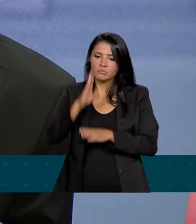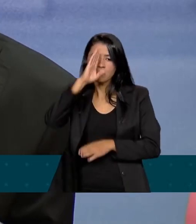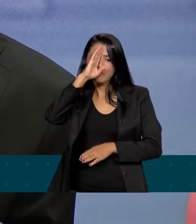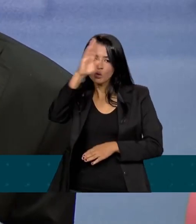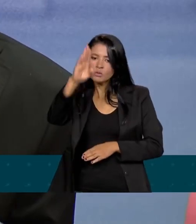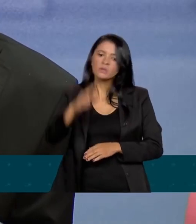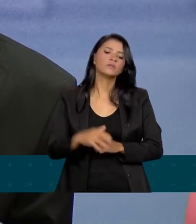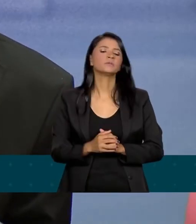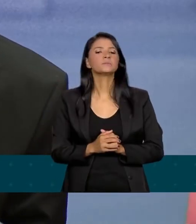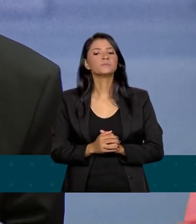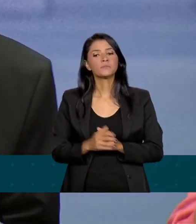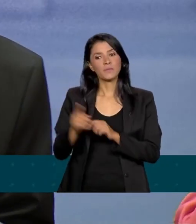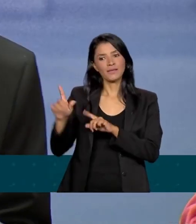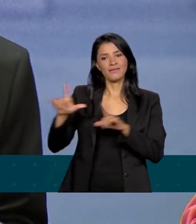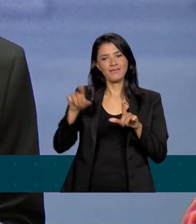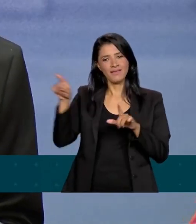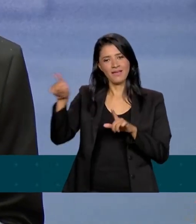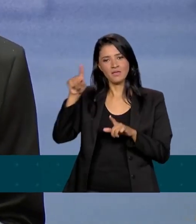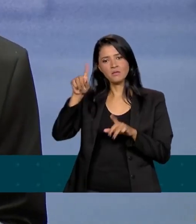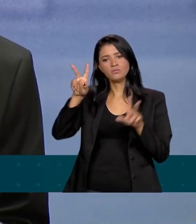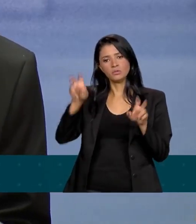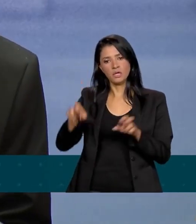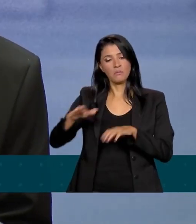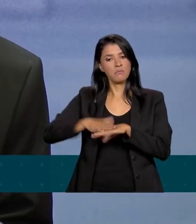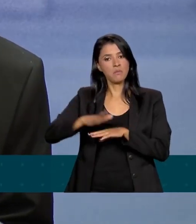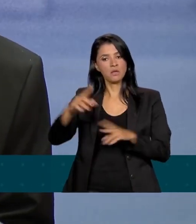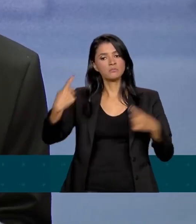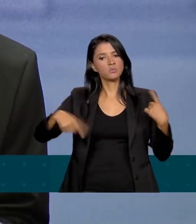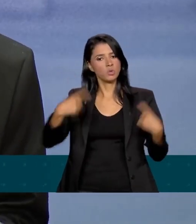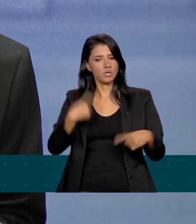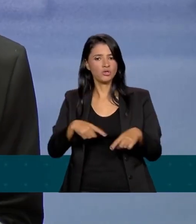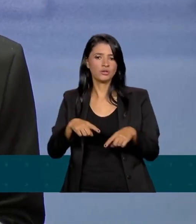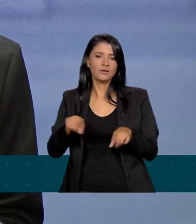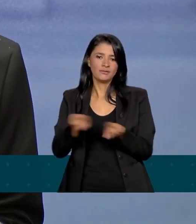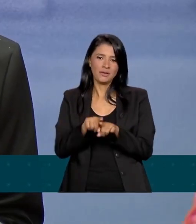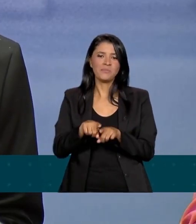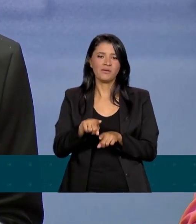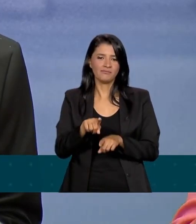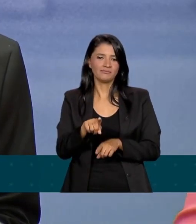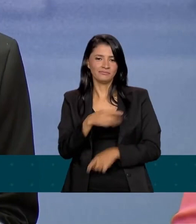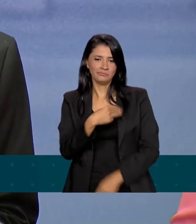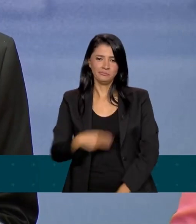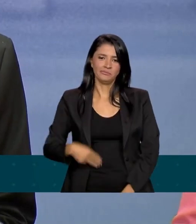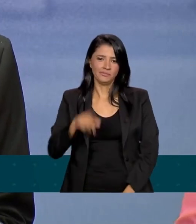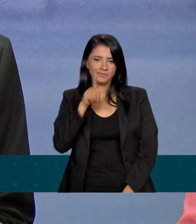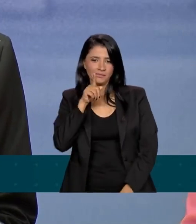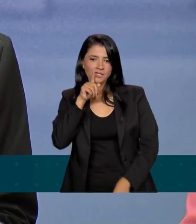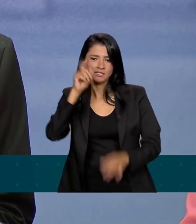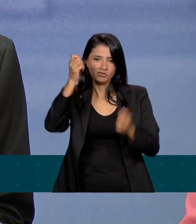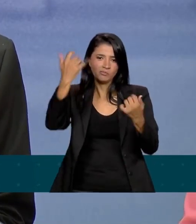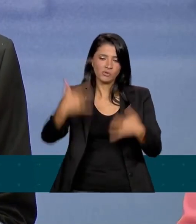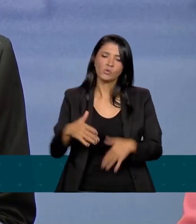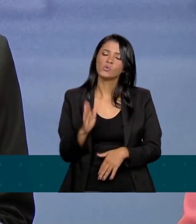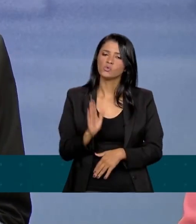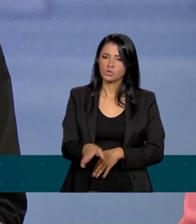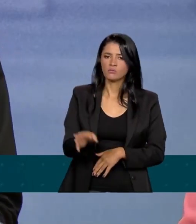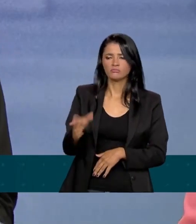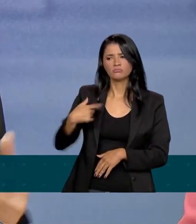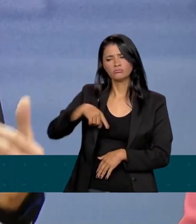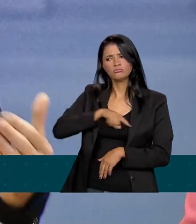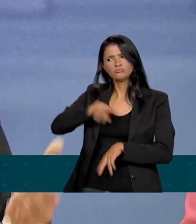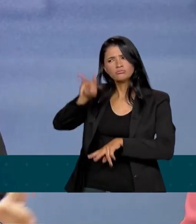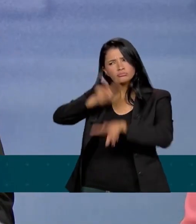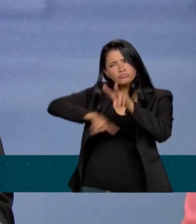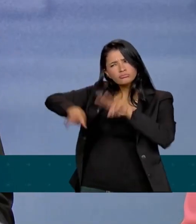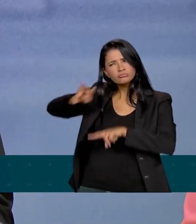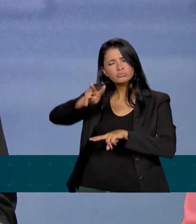prioridade. E aí a pauta mais política, que a ministra também já falou, eu acho que a gente vai ter uma visibilidade muito grande a partir